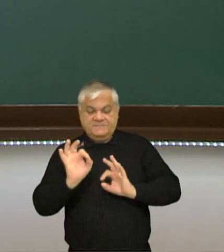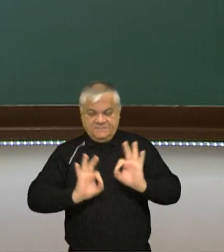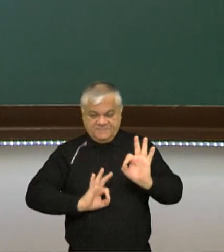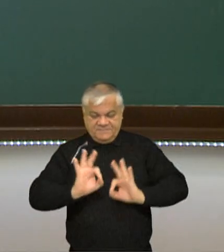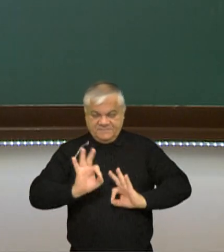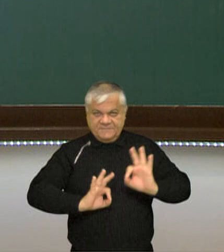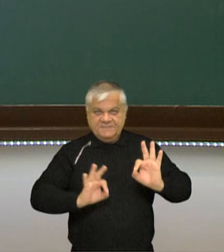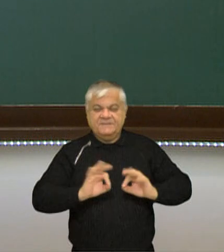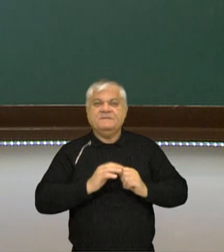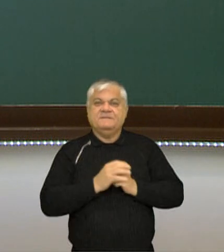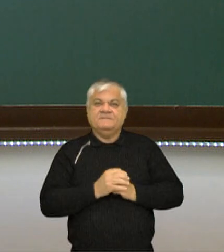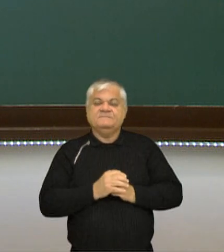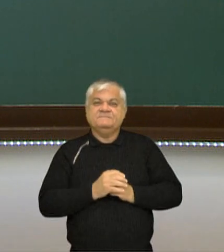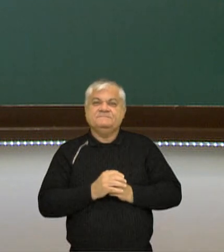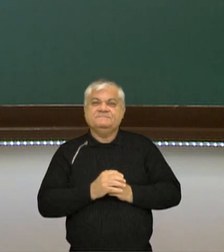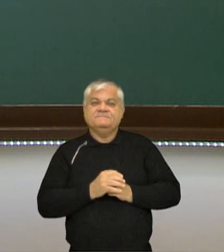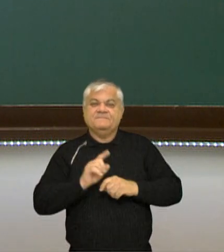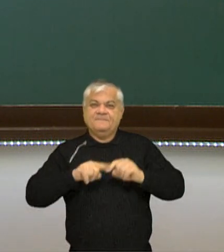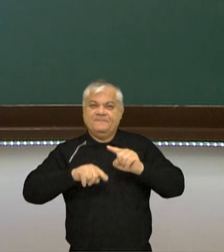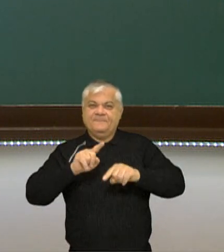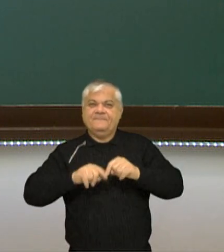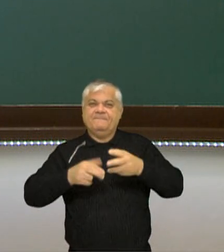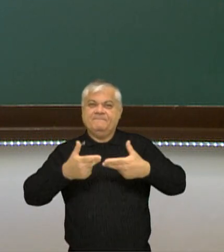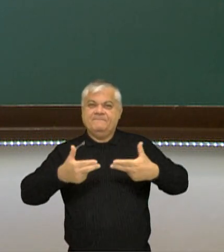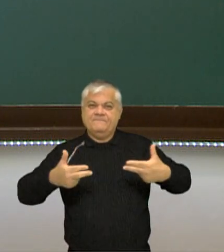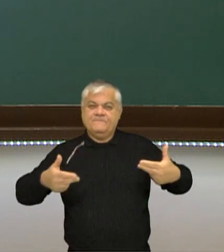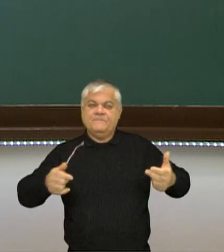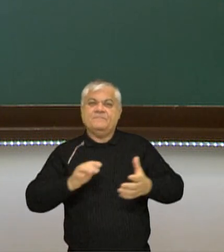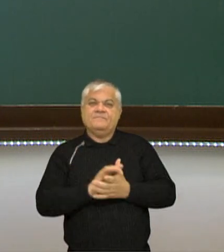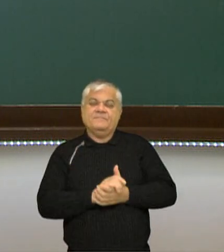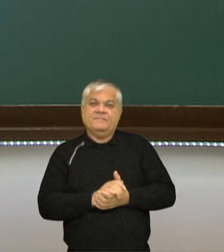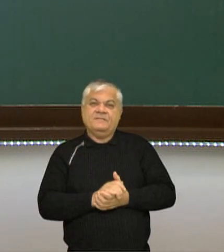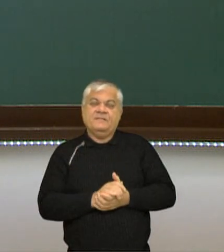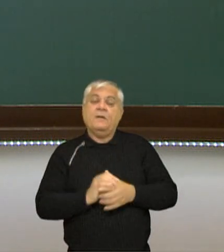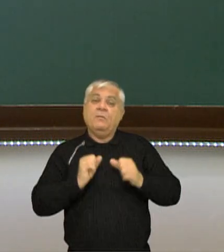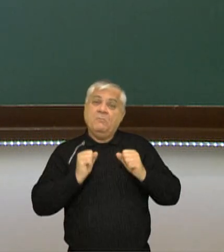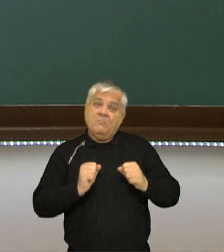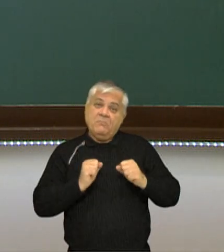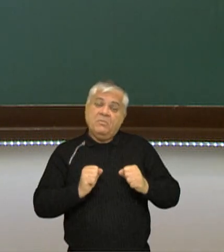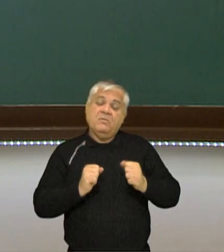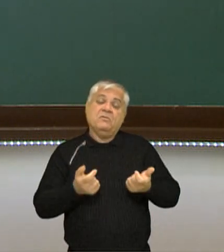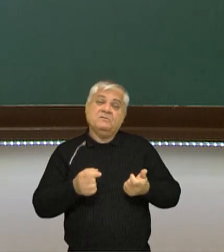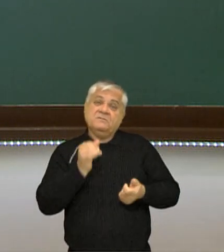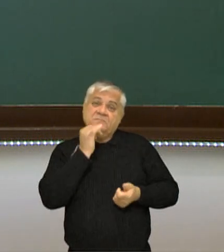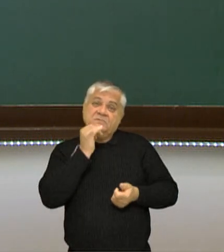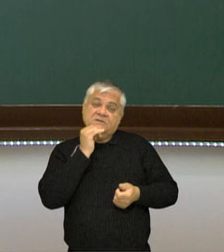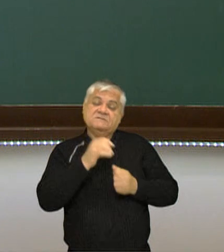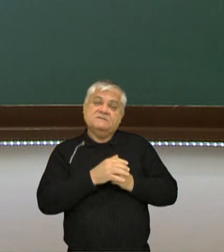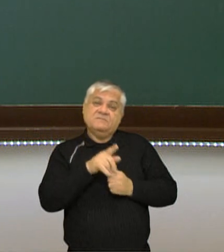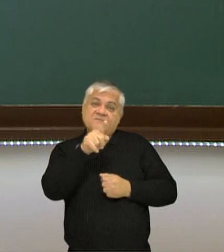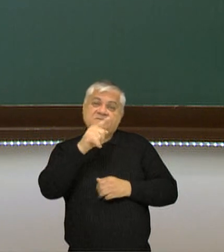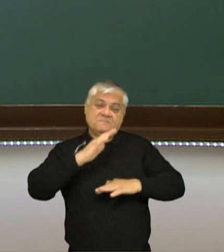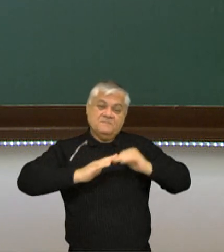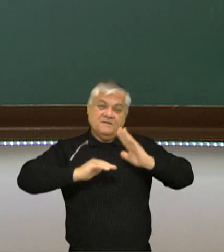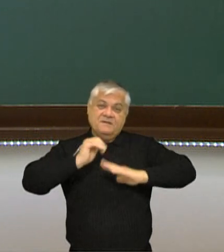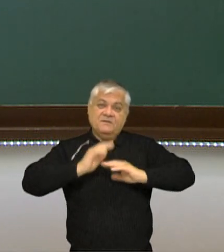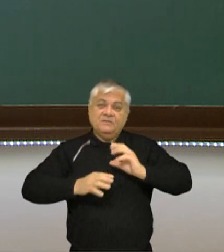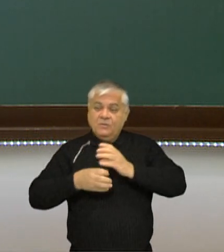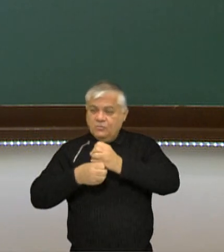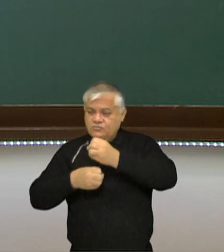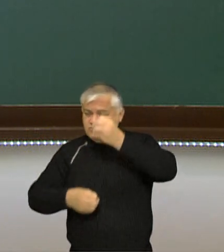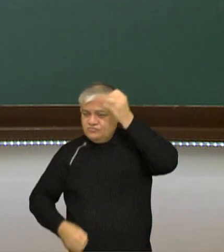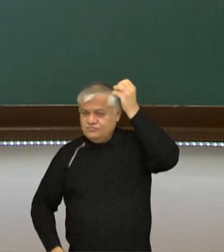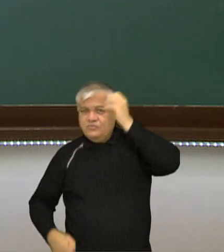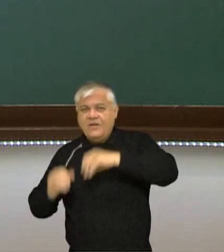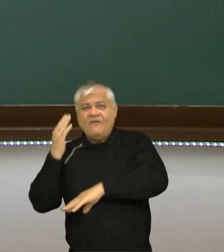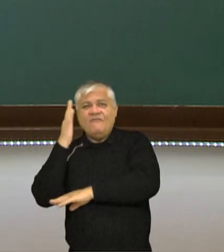construindo as minhas peças. Então você pode fazer isso, talvez você tenha aí facilidade, tenha um cabo de vassoura na